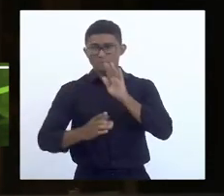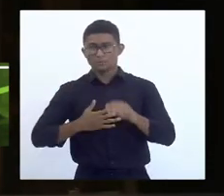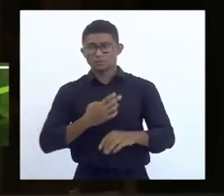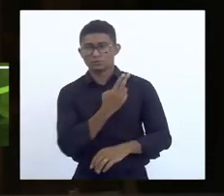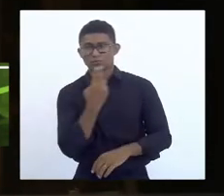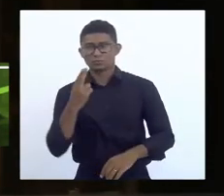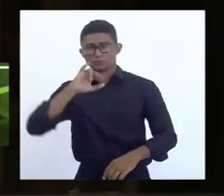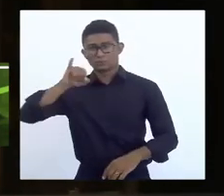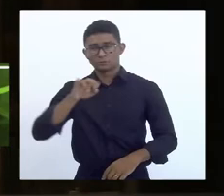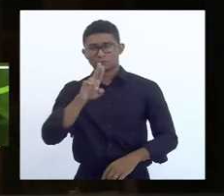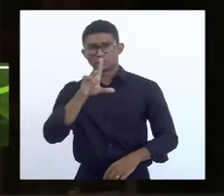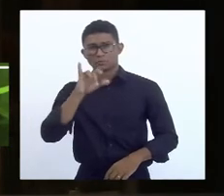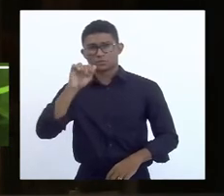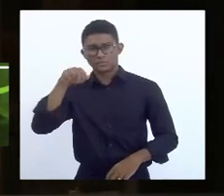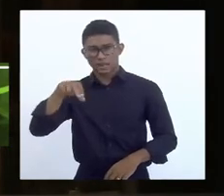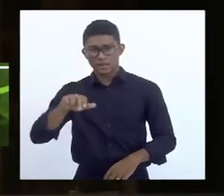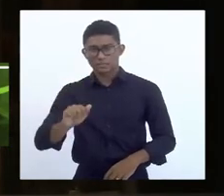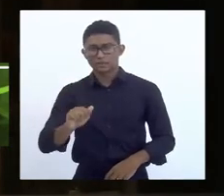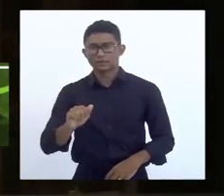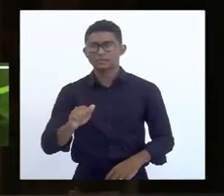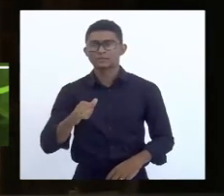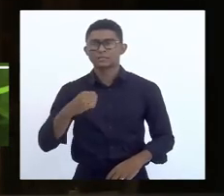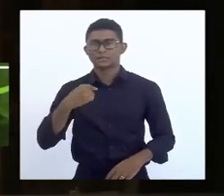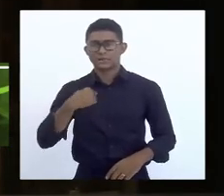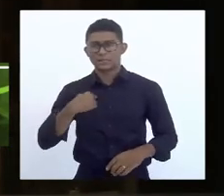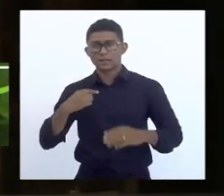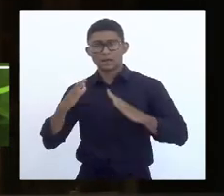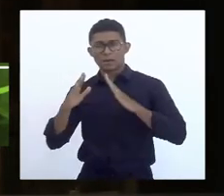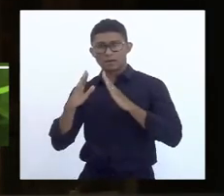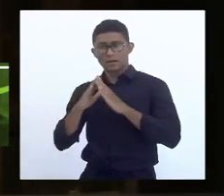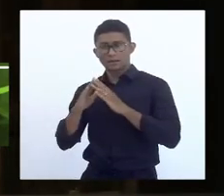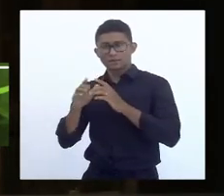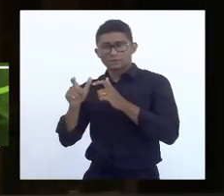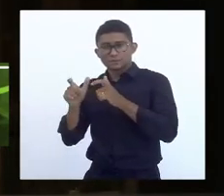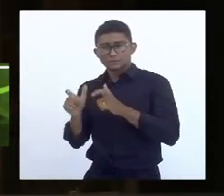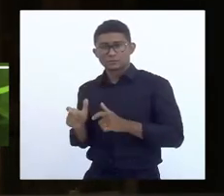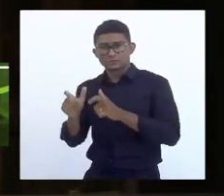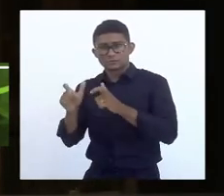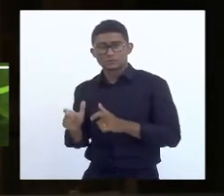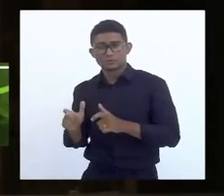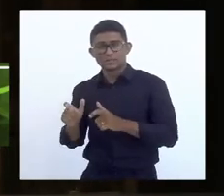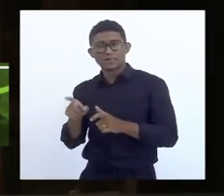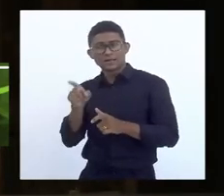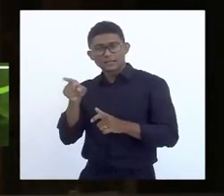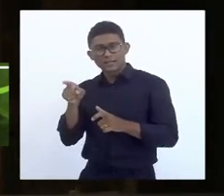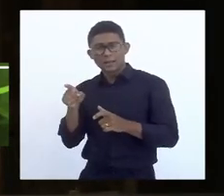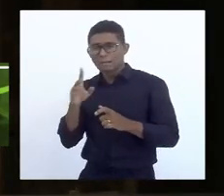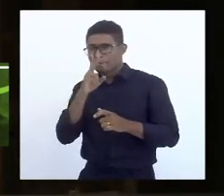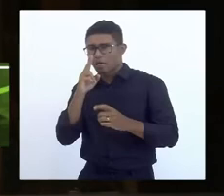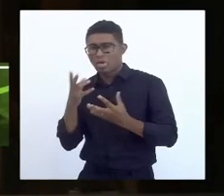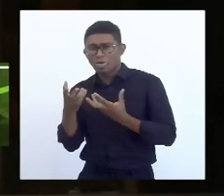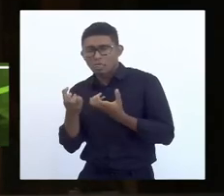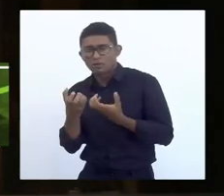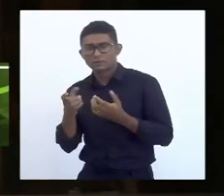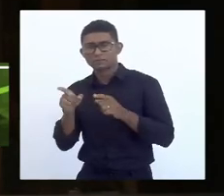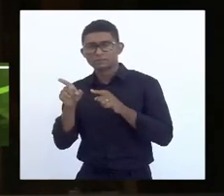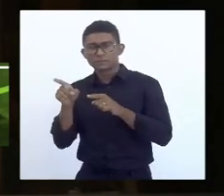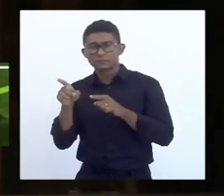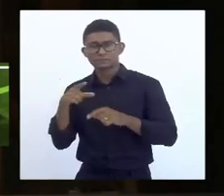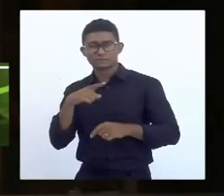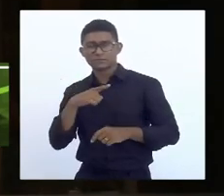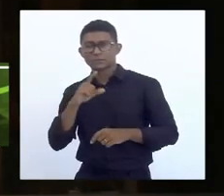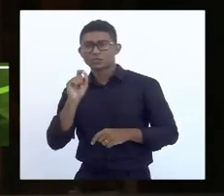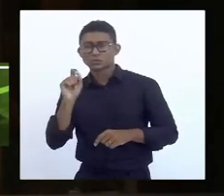eu venho de um território que é considerado por ser muito árido, dos barões de extermínio, à milícia, ao bolsonarismo, a